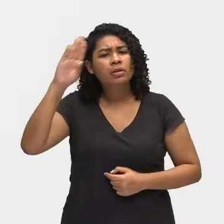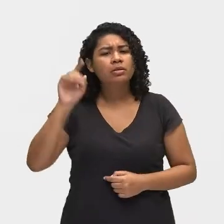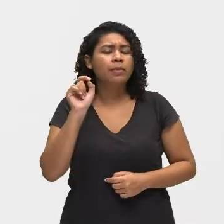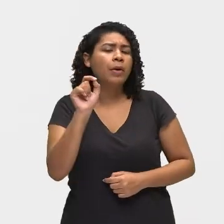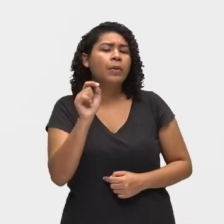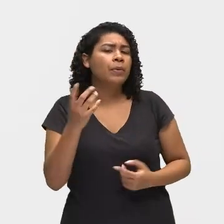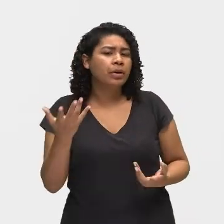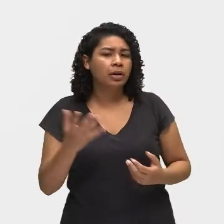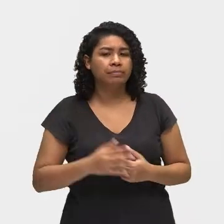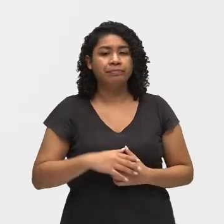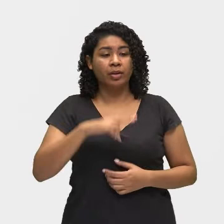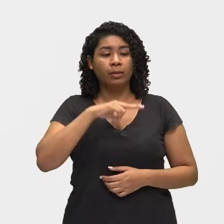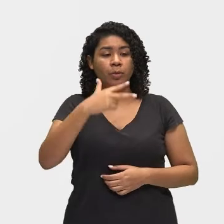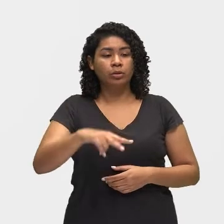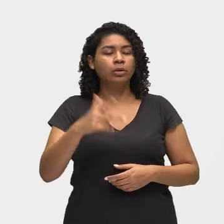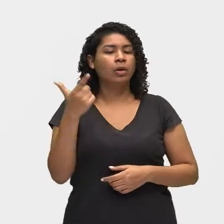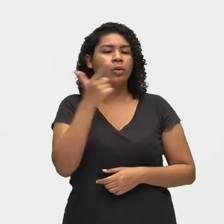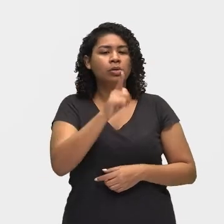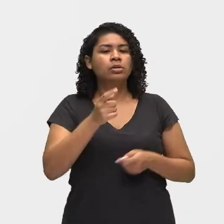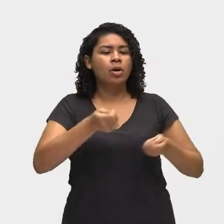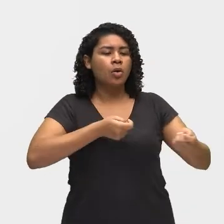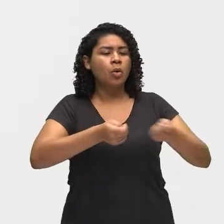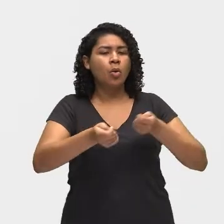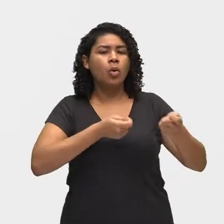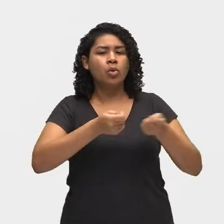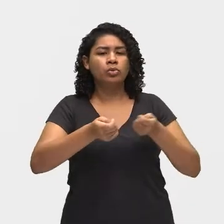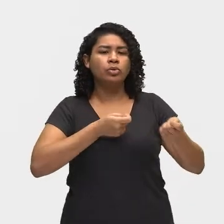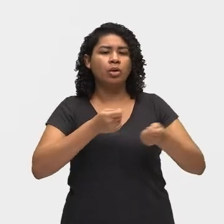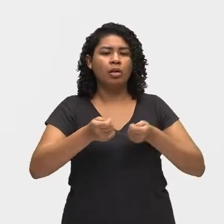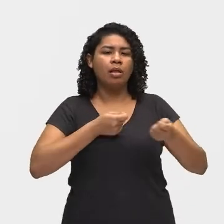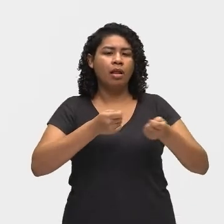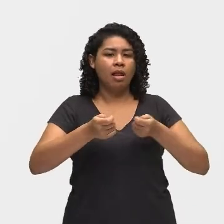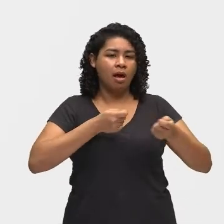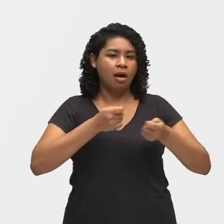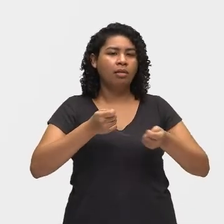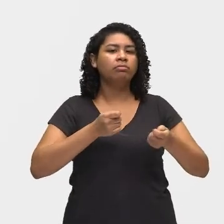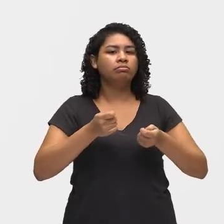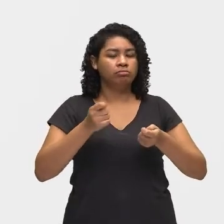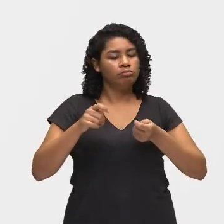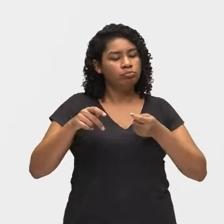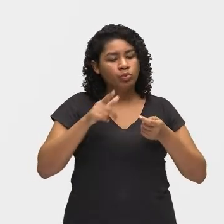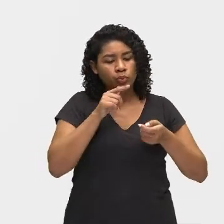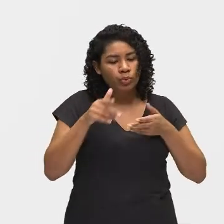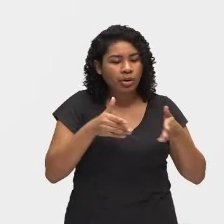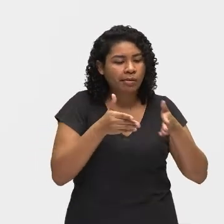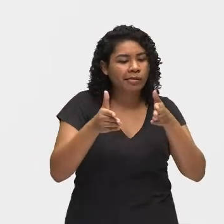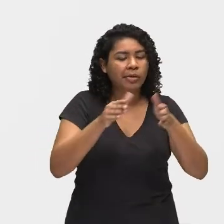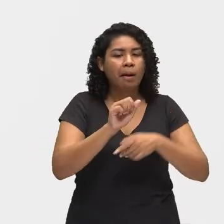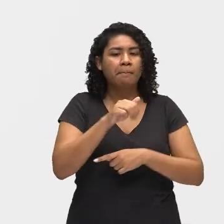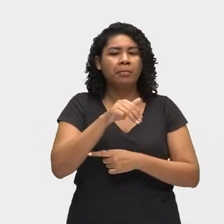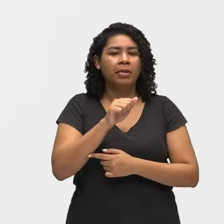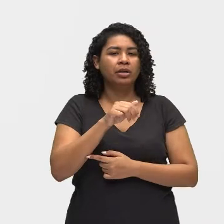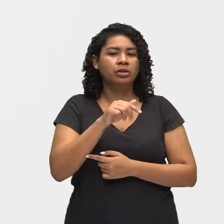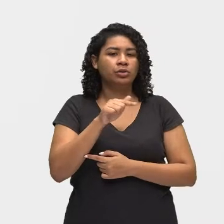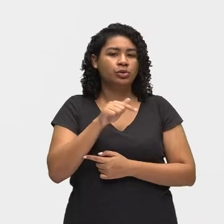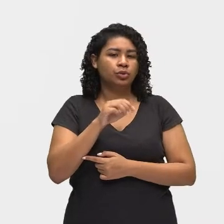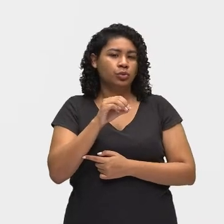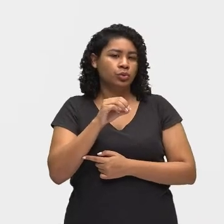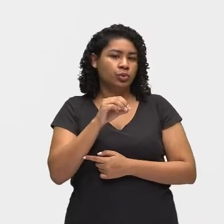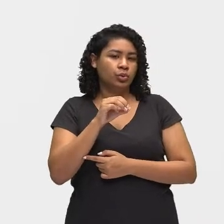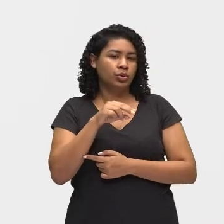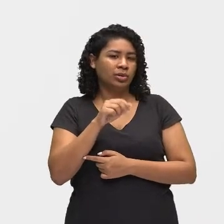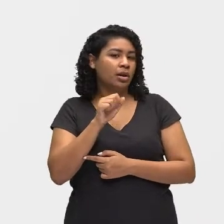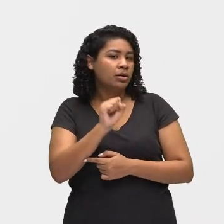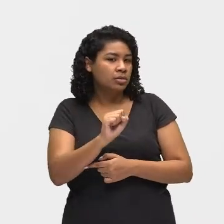pudesse controlar toda a bacia amazônica e ir dominando gradativamente as terras que pertenciam à Espanha. Então vocês acham